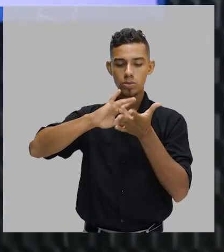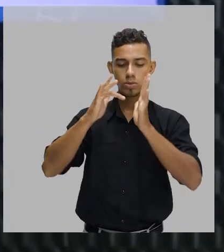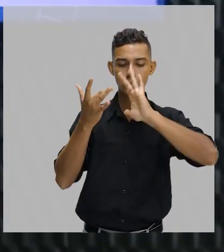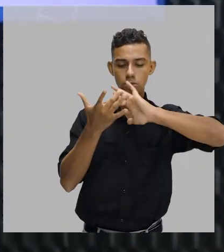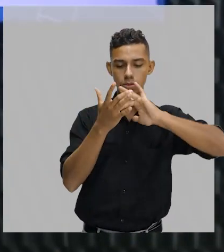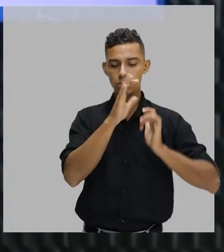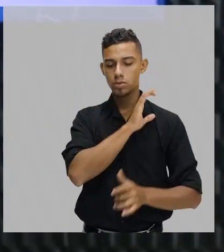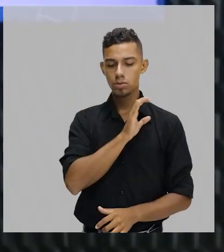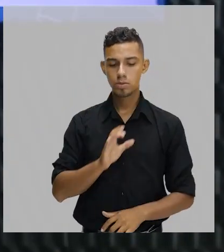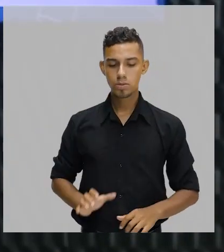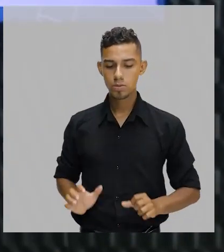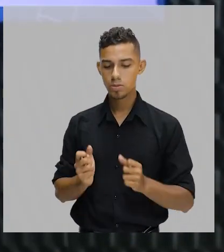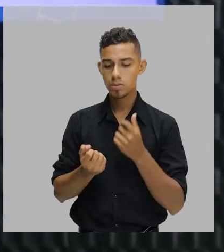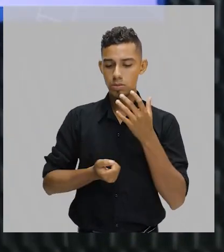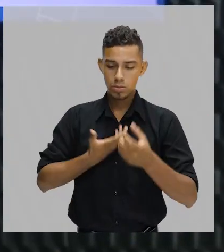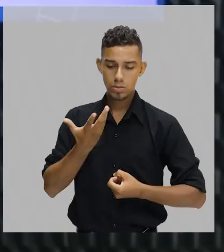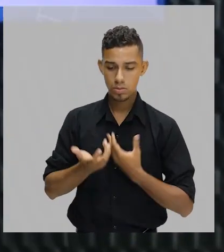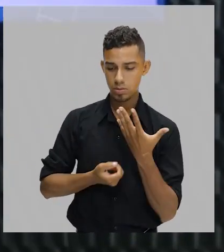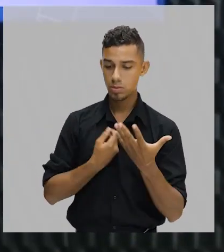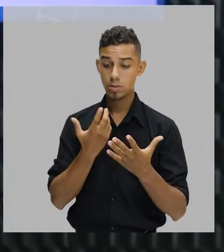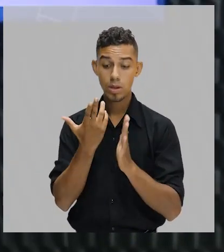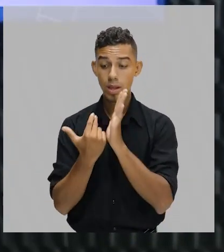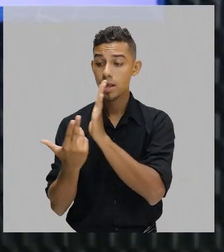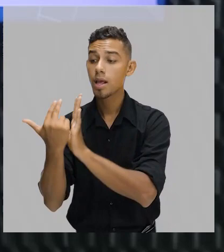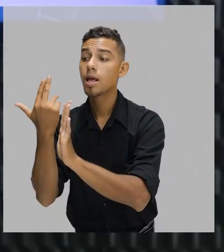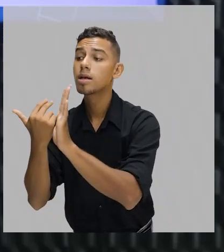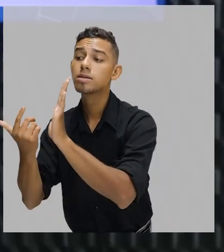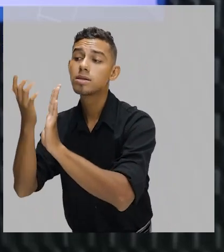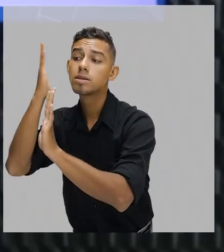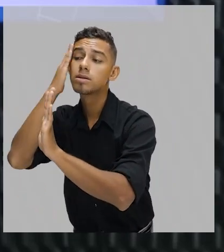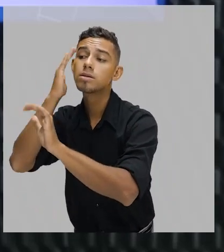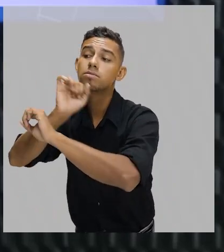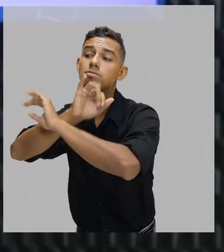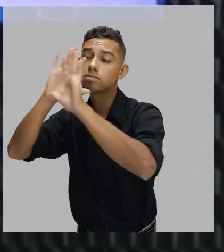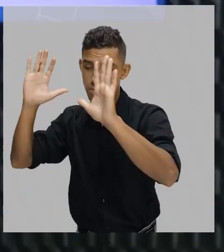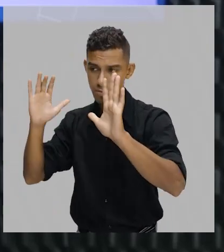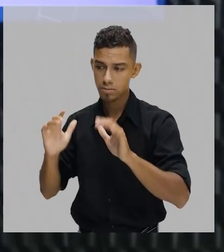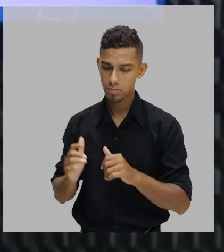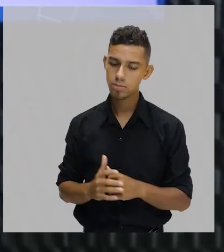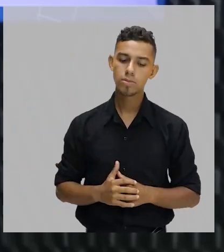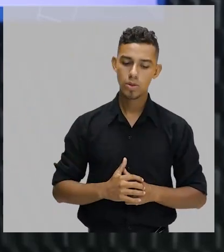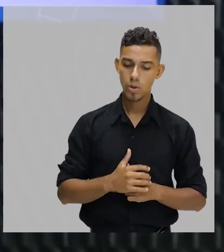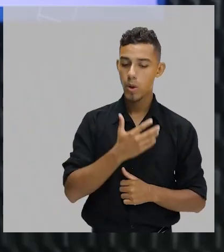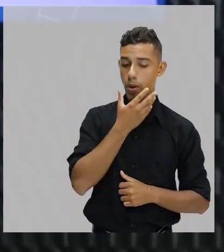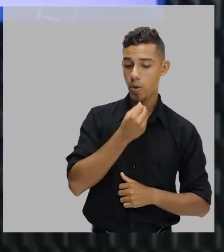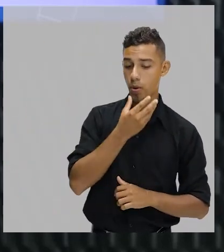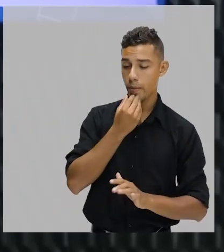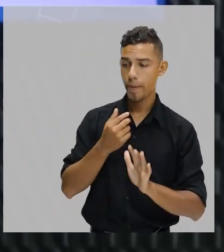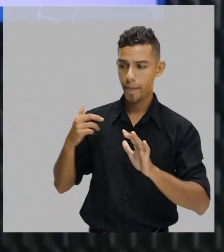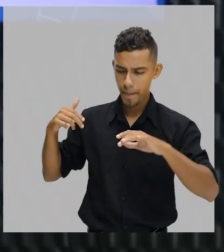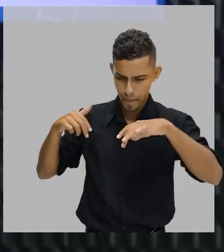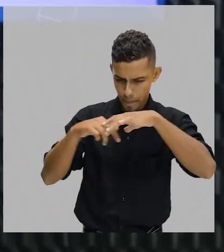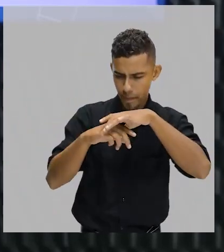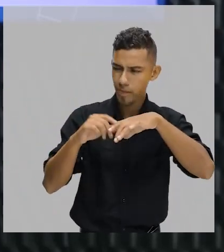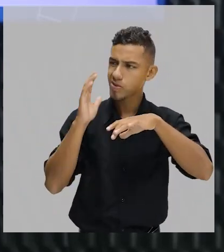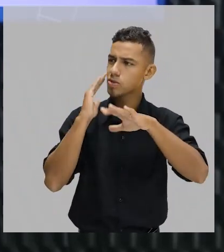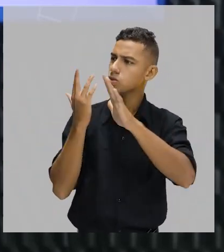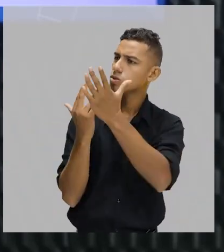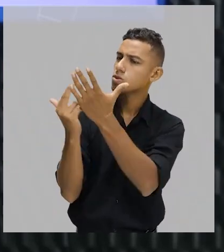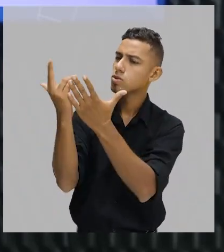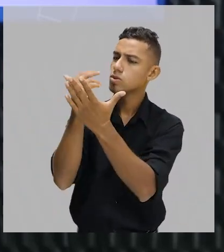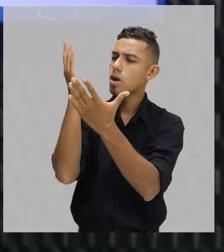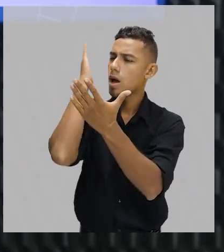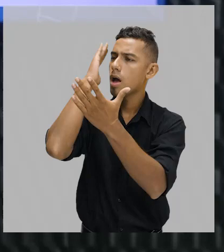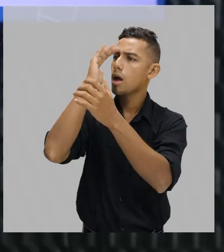aquela expressão que diz assim, desenha para ver se a pessoa entende? Né? Os homens das cavernas levaram, ou os homens que passavam pelas cavernas, levaram isso